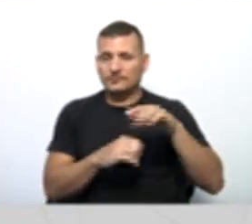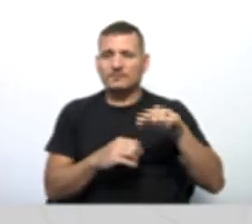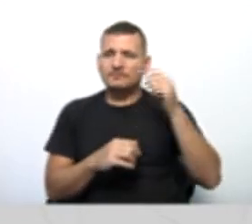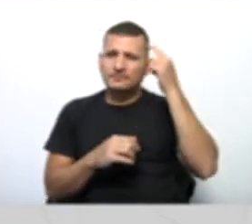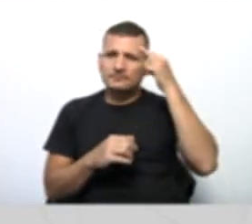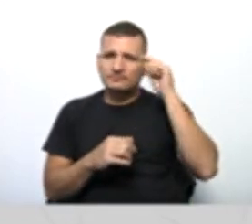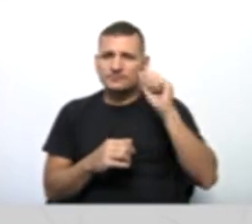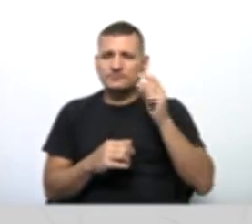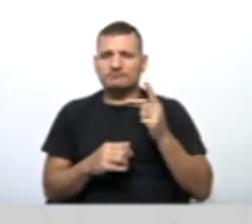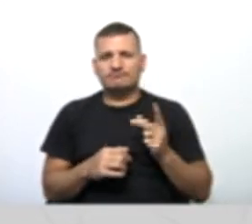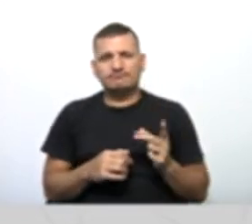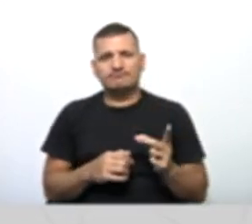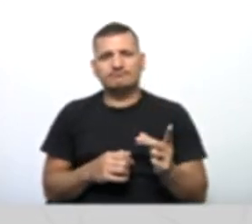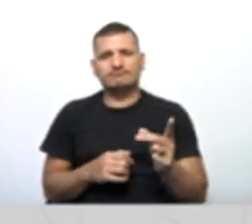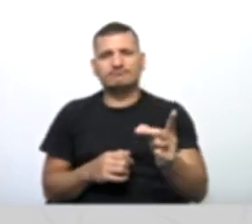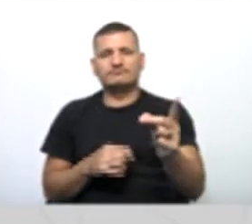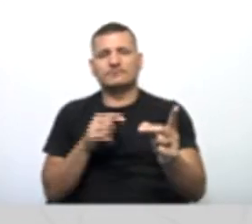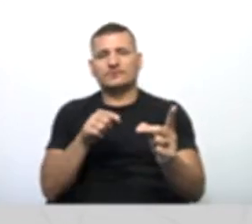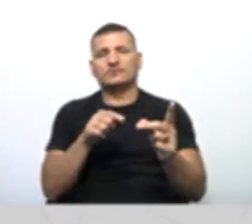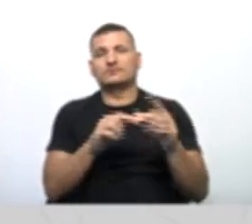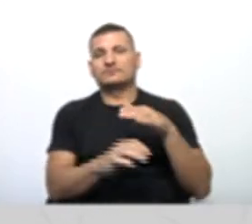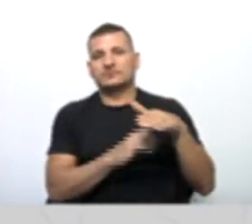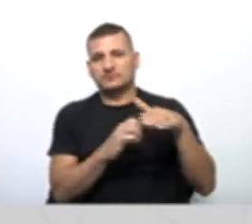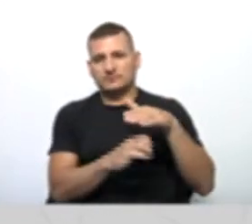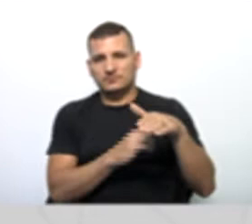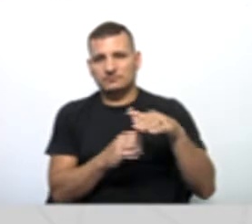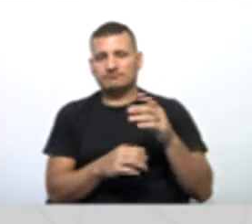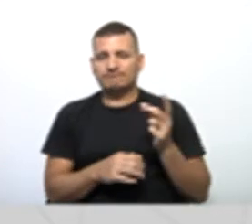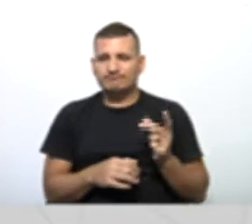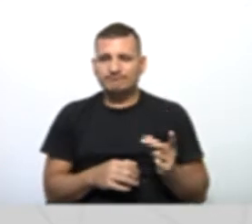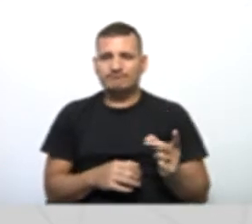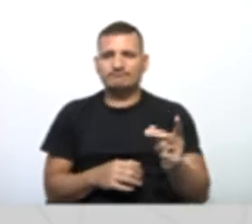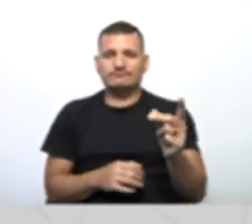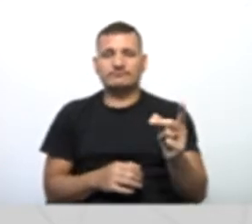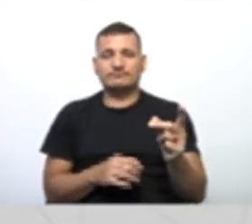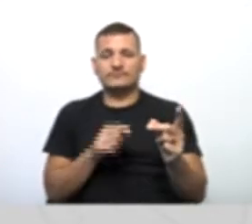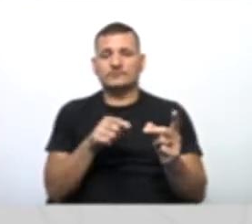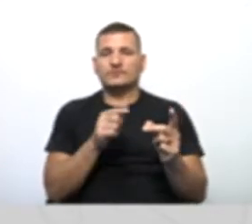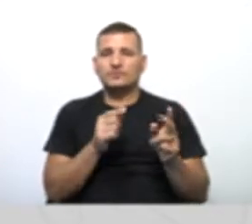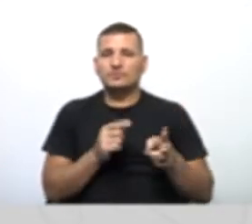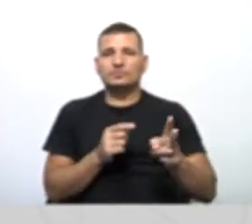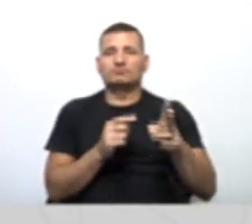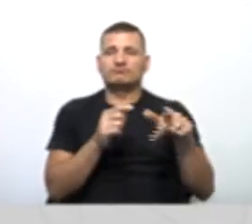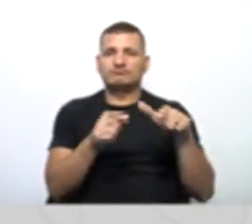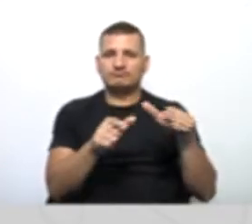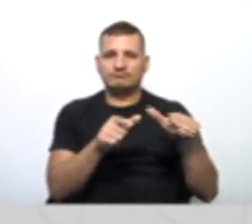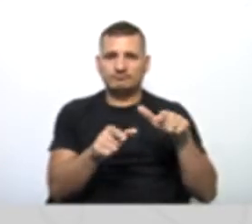na longevidade dessa organização, ou seja, que o negócio continue.